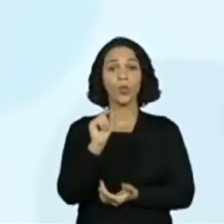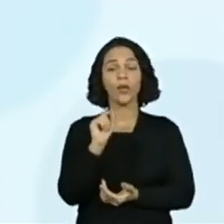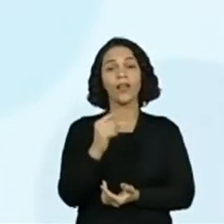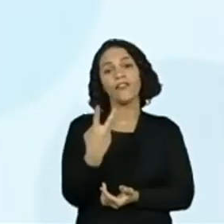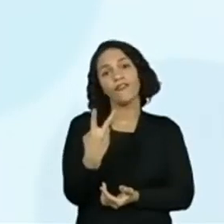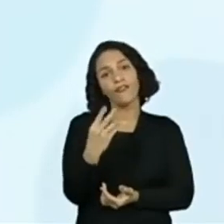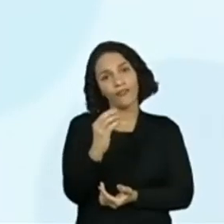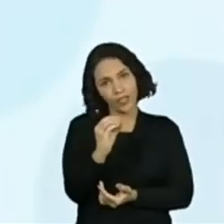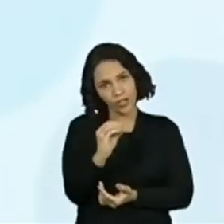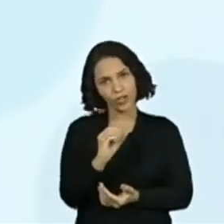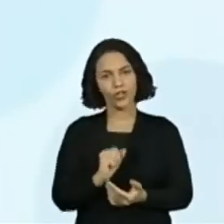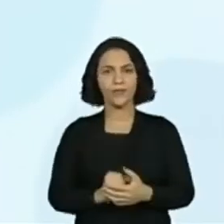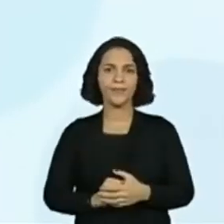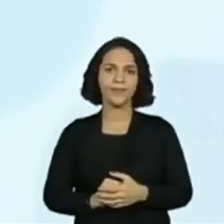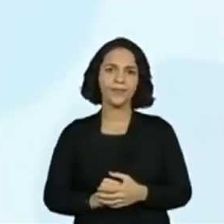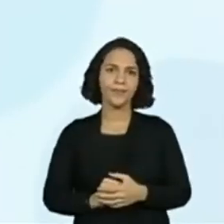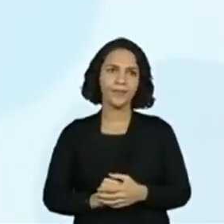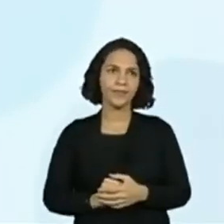20